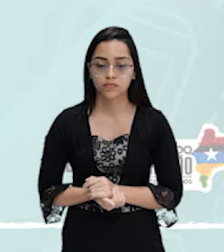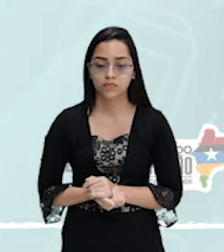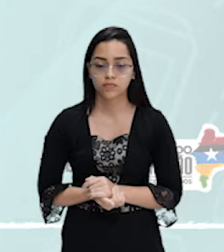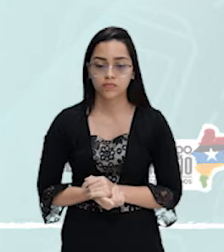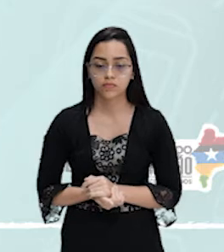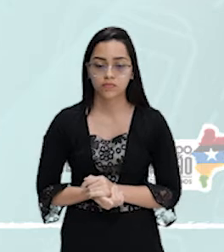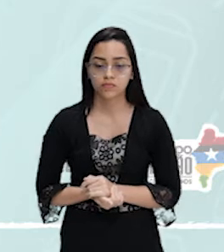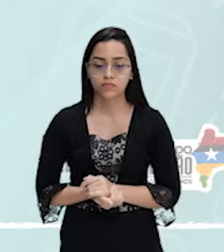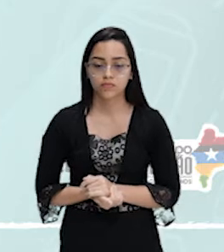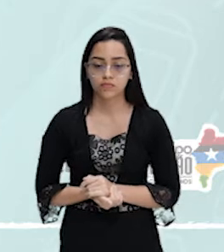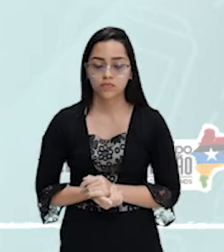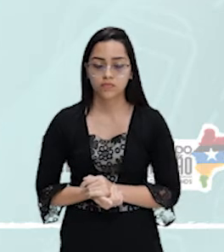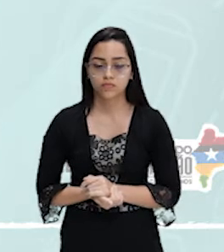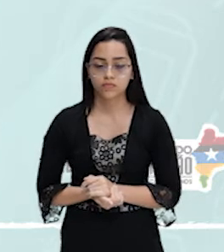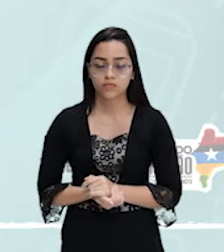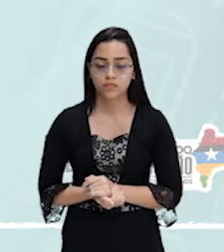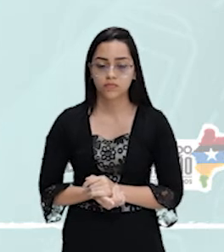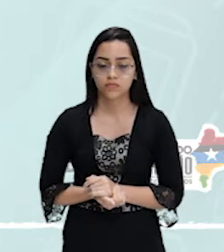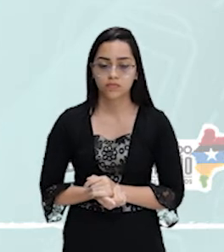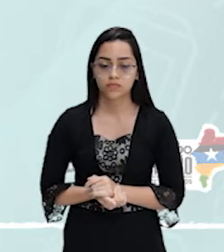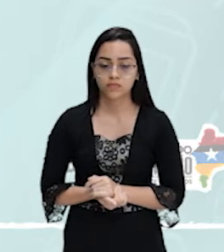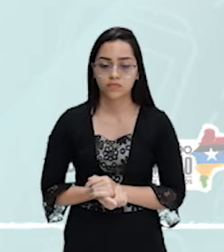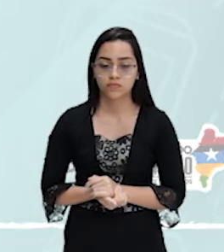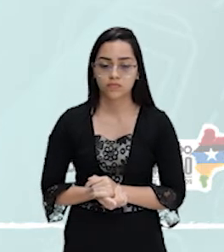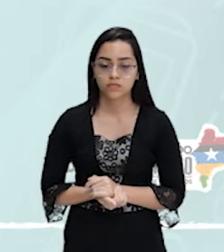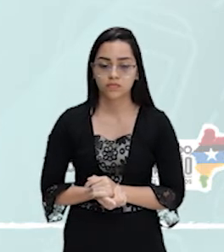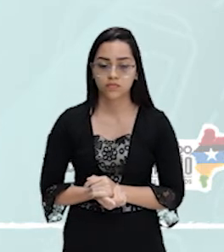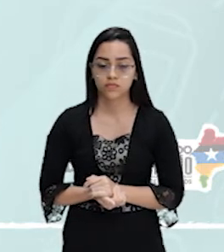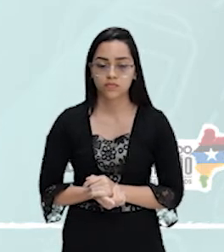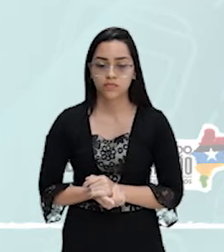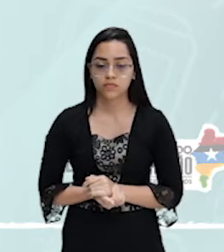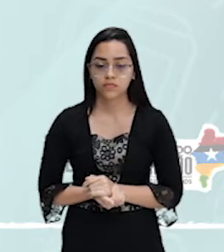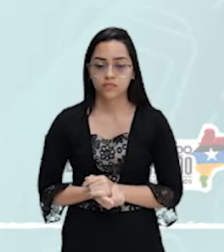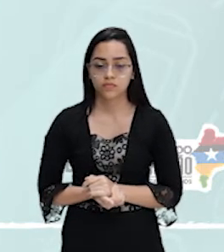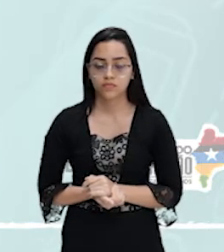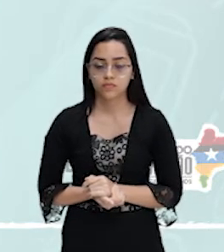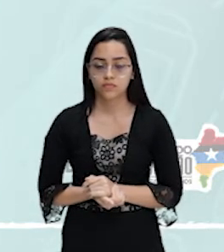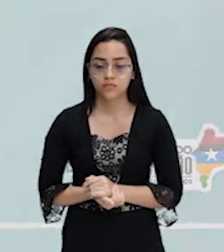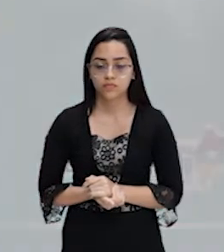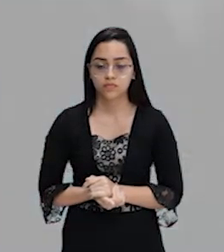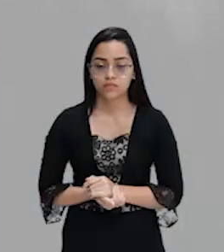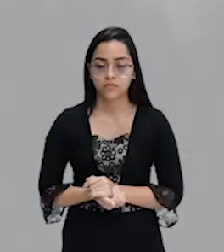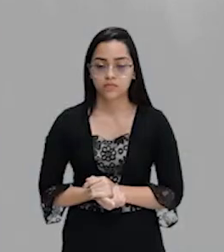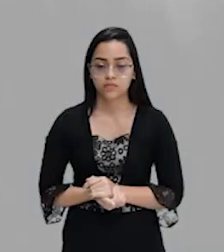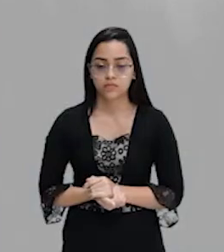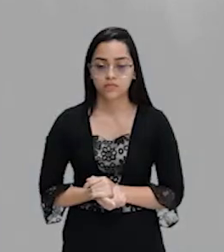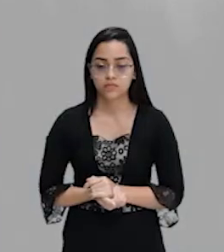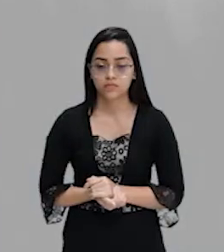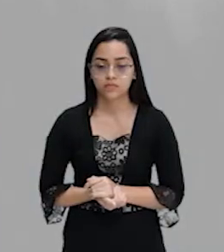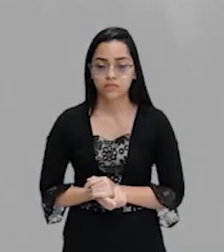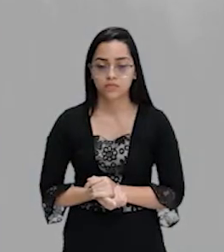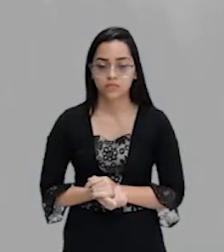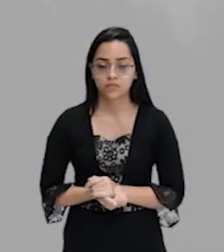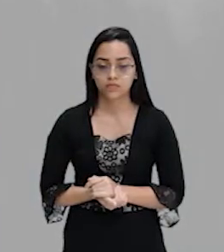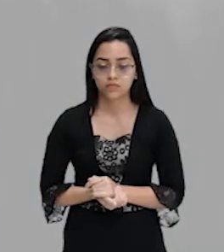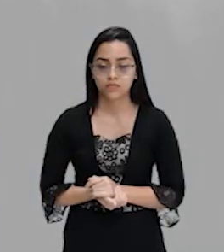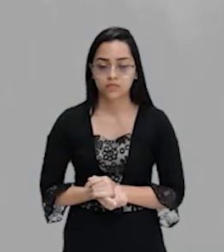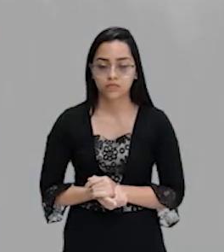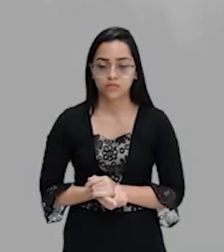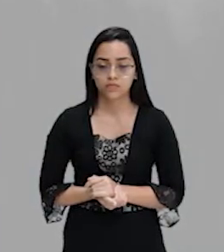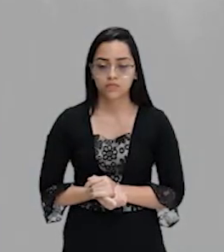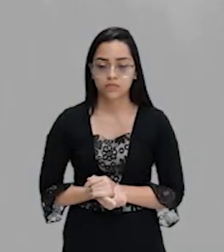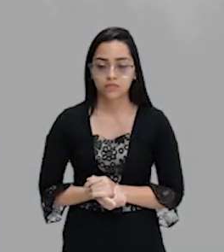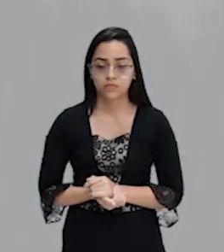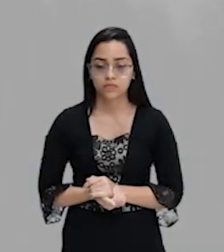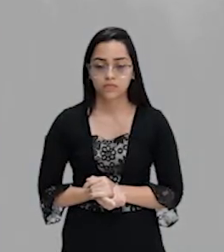na Terra e os fragmentos se aglomeraram formando a Lua, certo? E essa teoria do Big Splash, né,